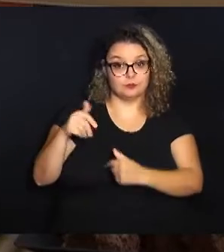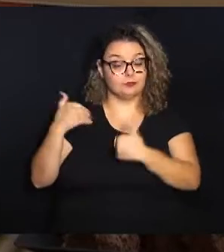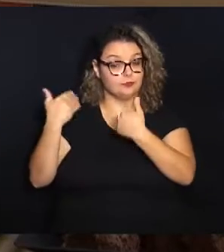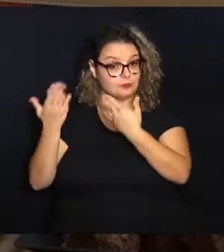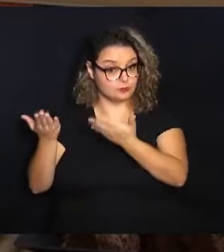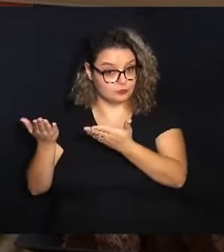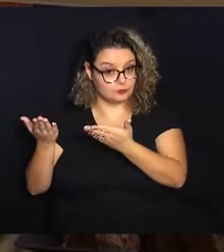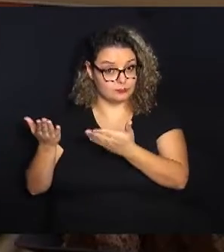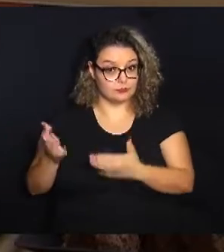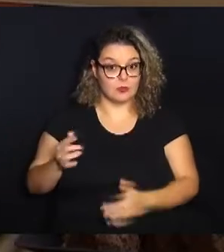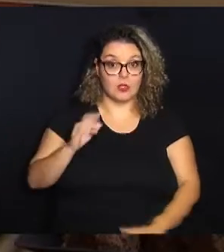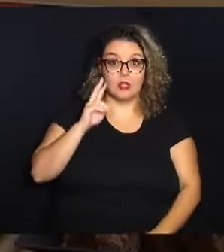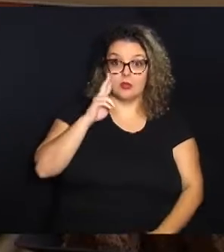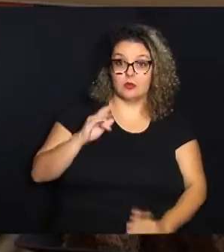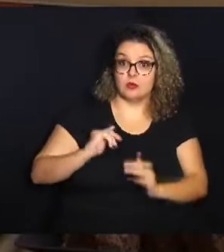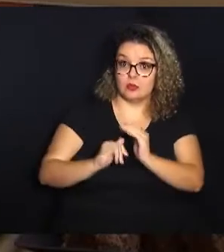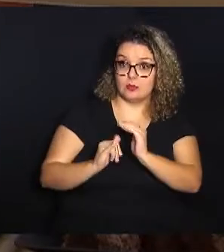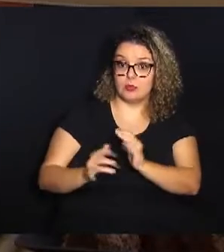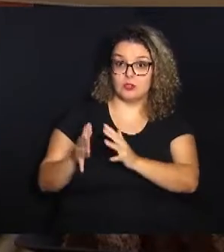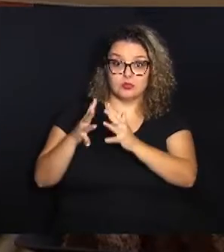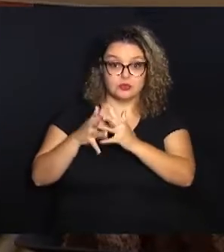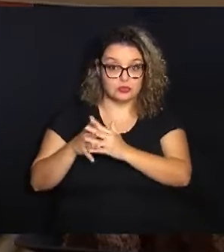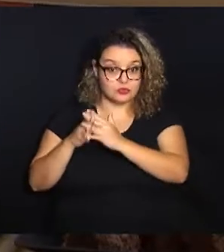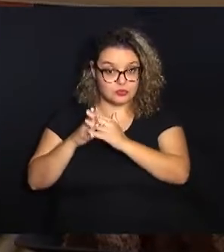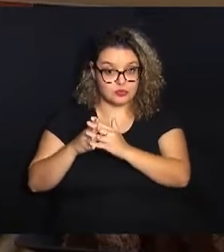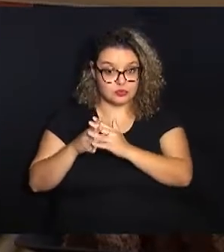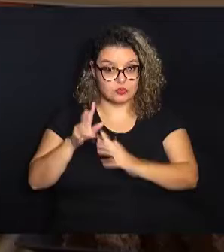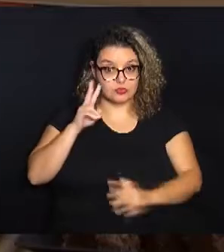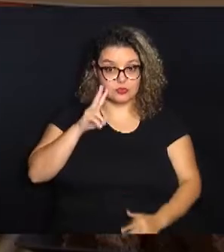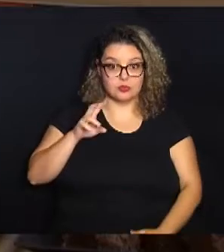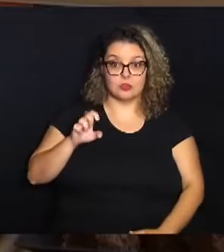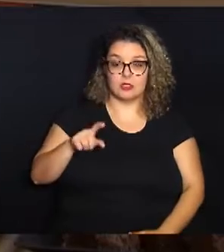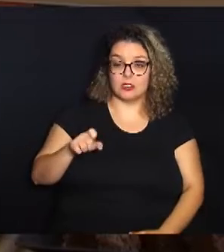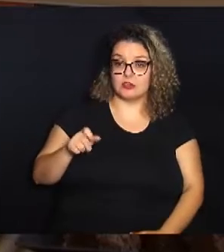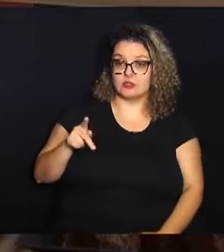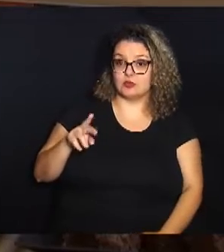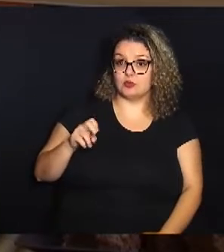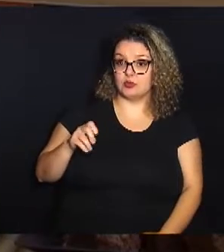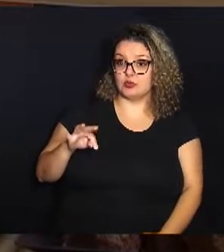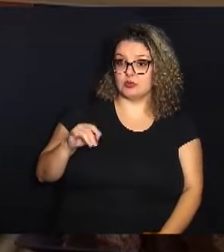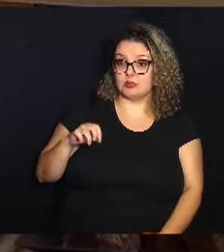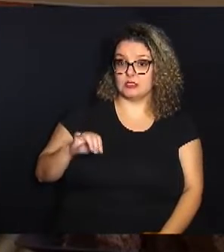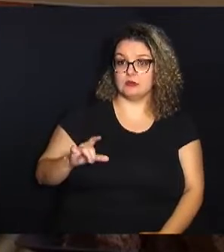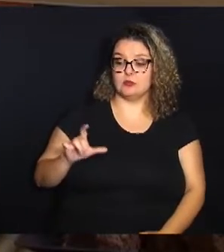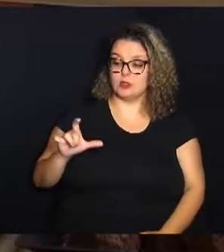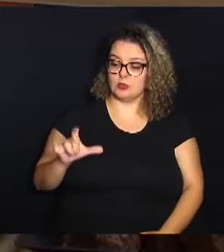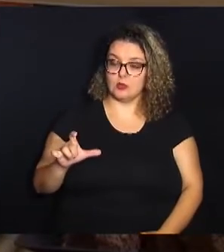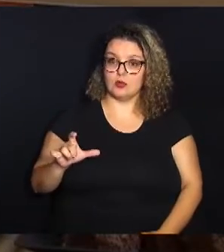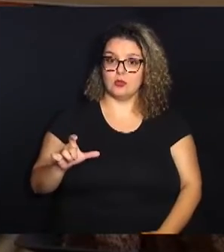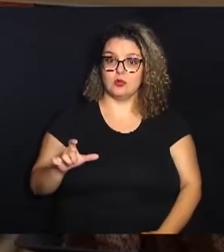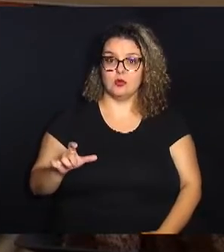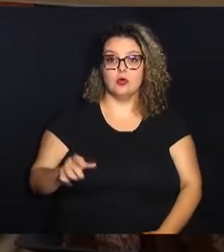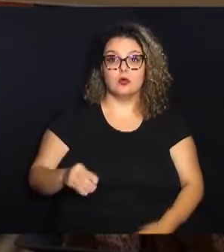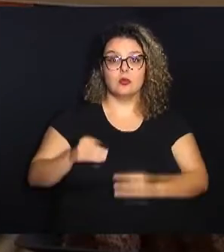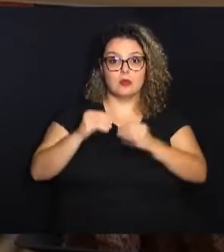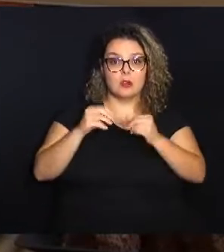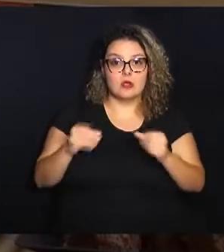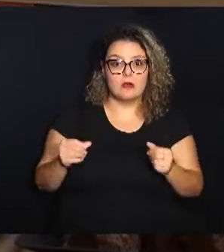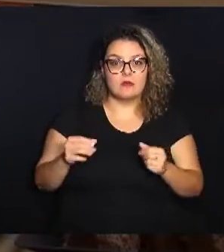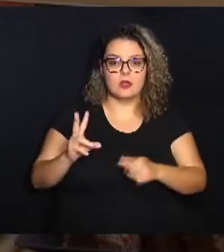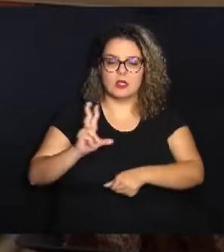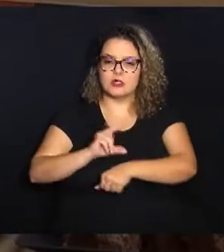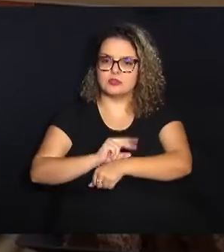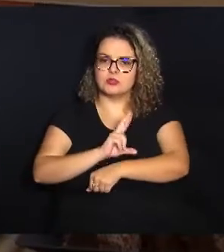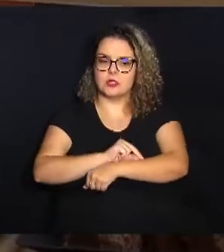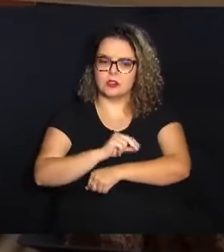na época uma startup dos Estados Unidos, a Exoprotein, que estava fazendo barra de proteína com a farinha de grilo. E na